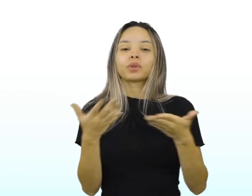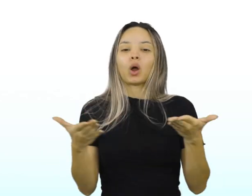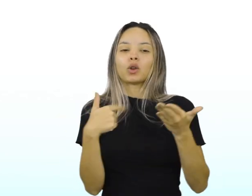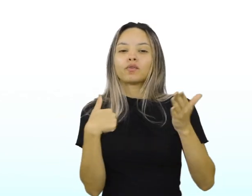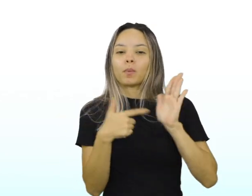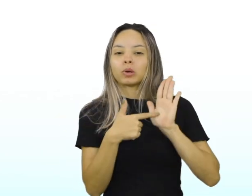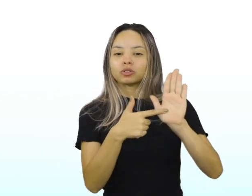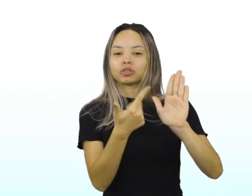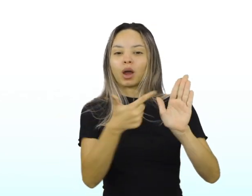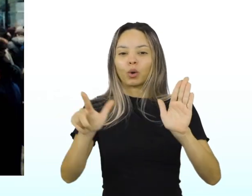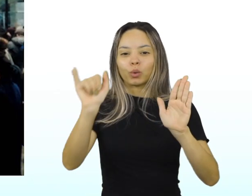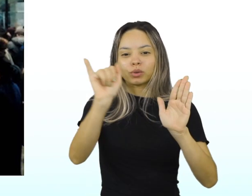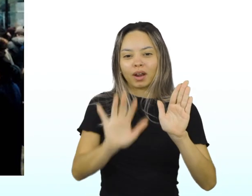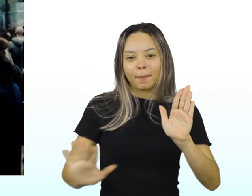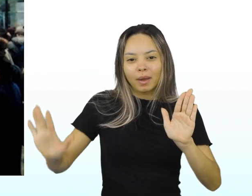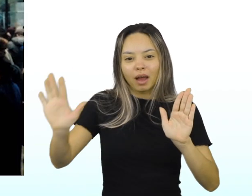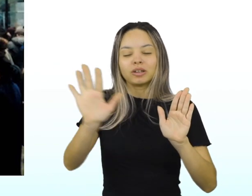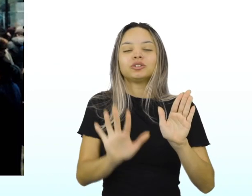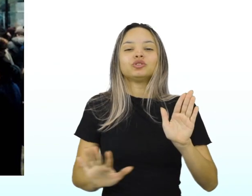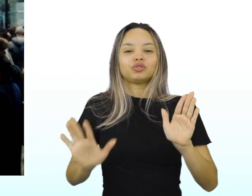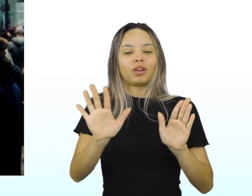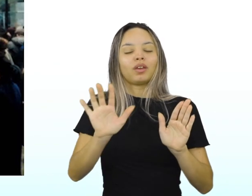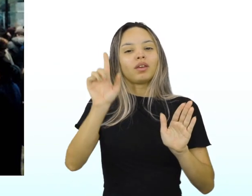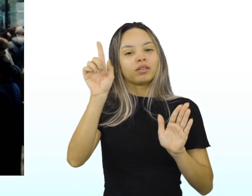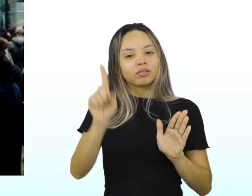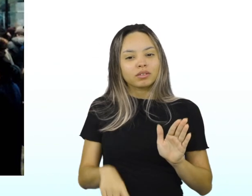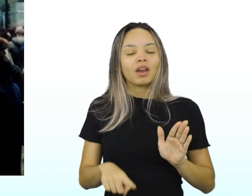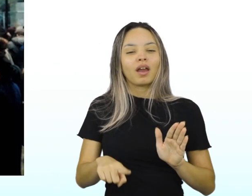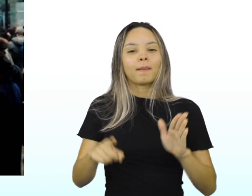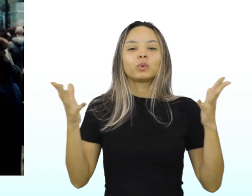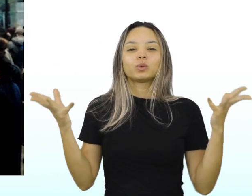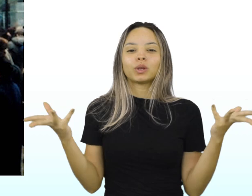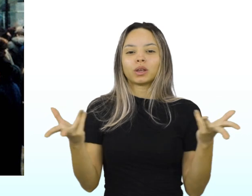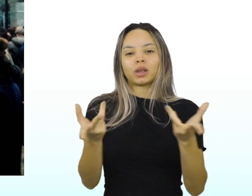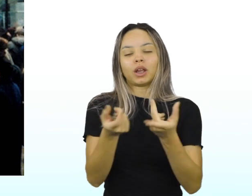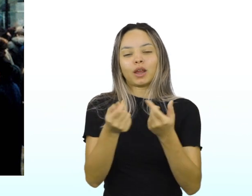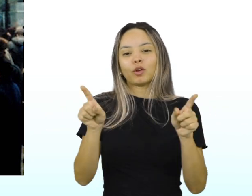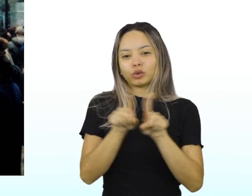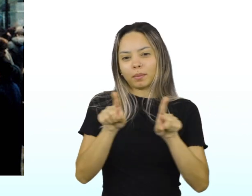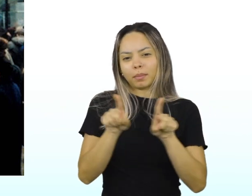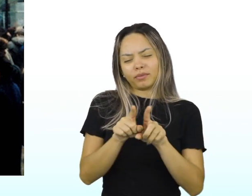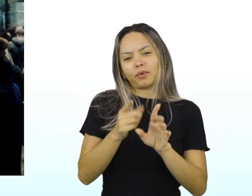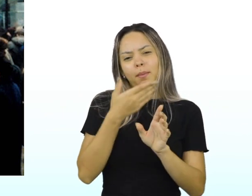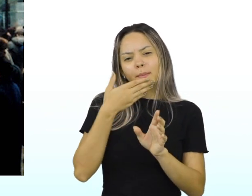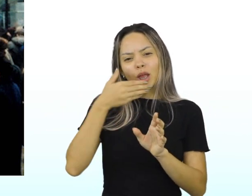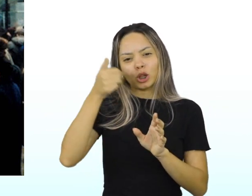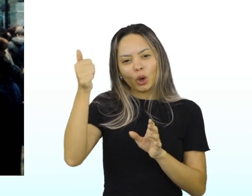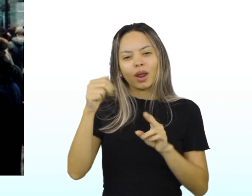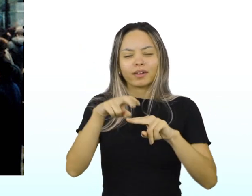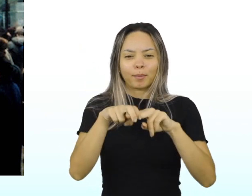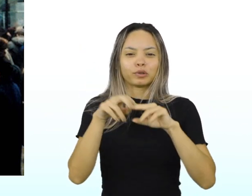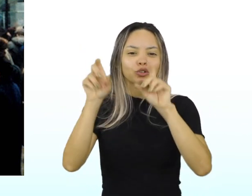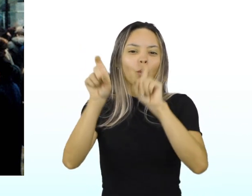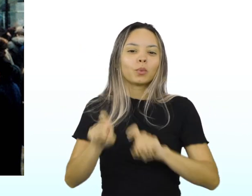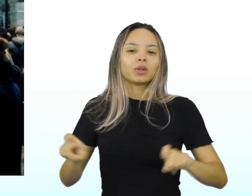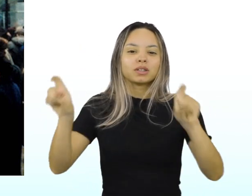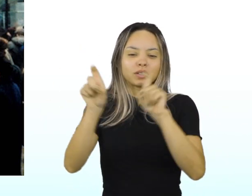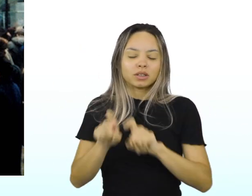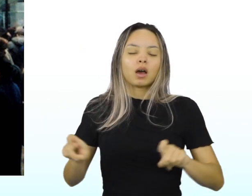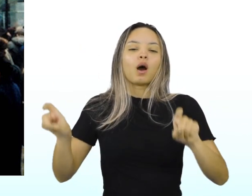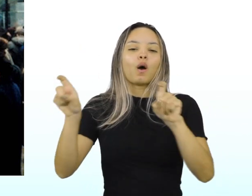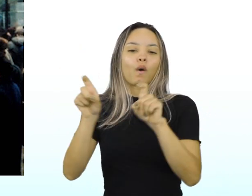outra imagem, pode colocar aí na tela, uma imagem muito incrível também foi melhorada ali via